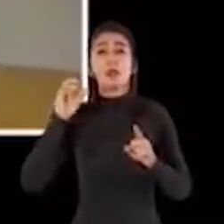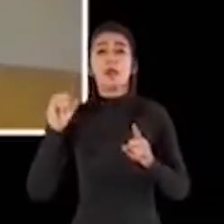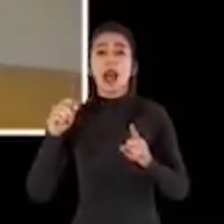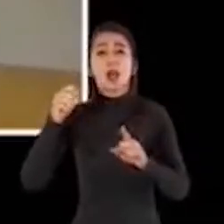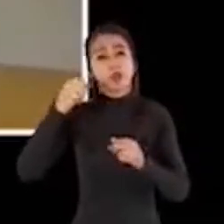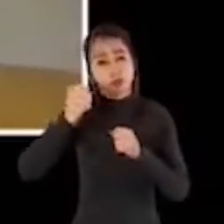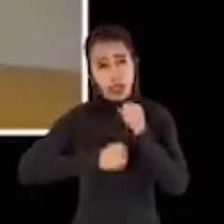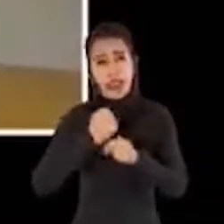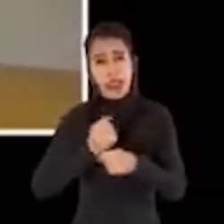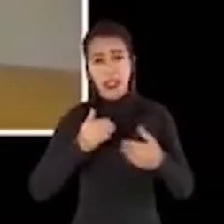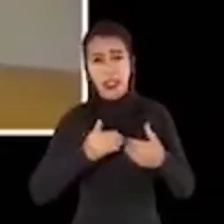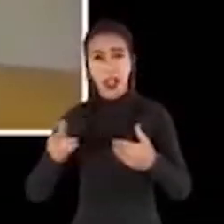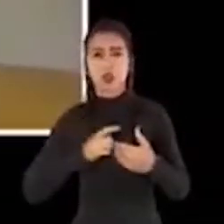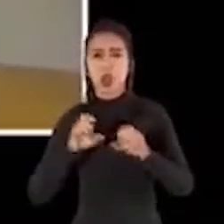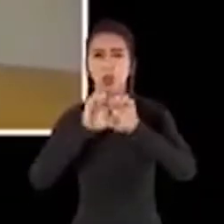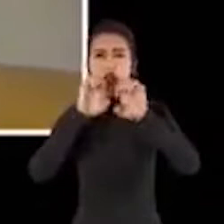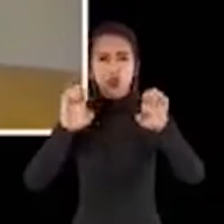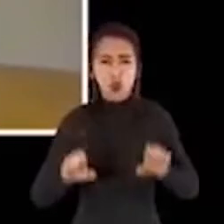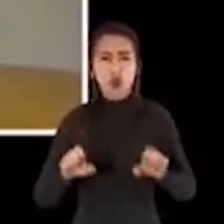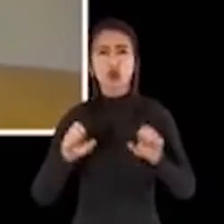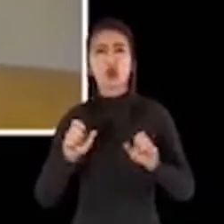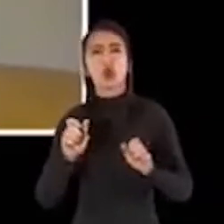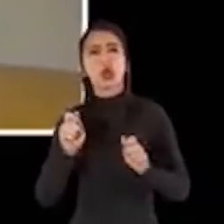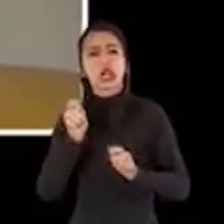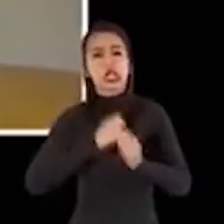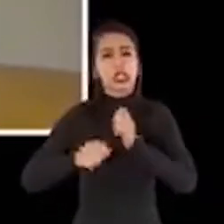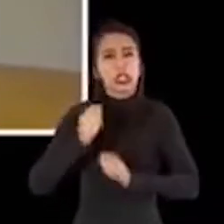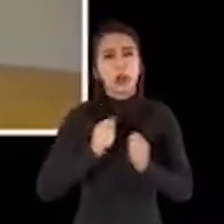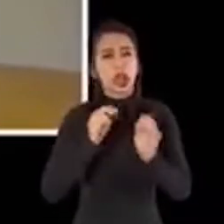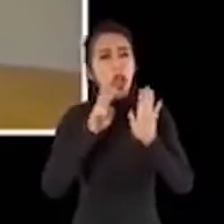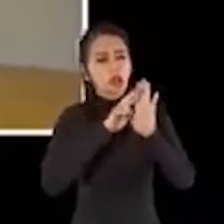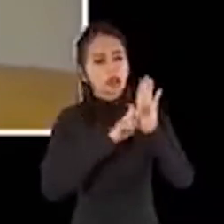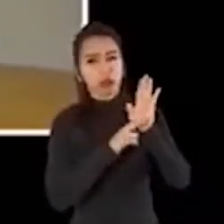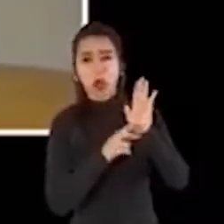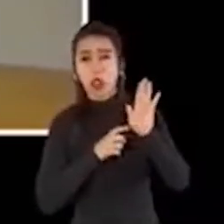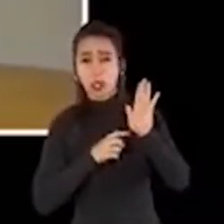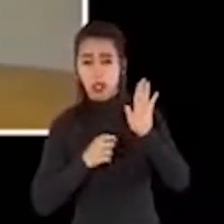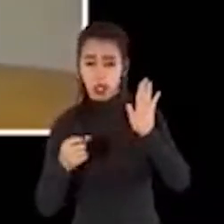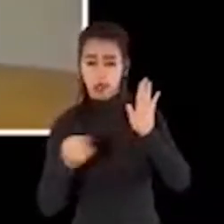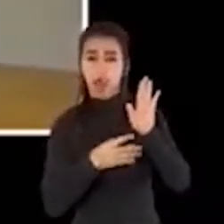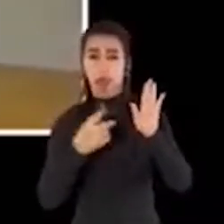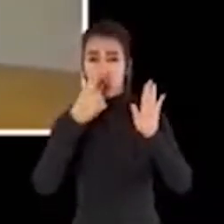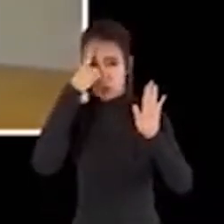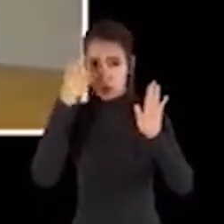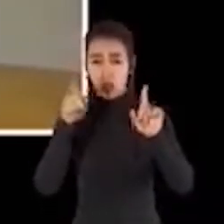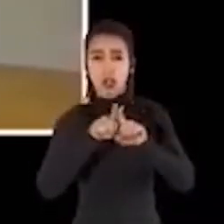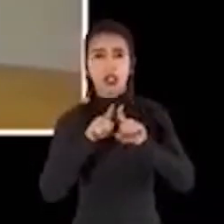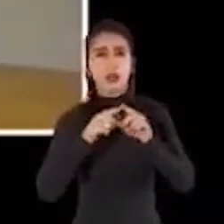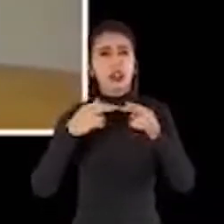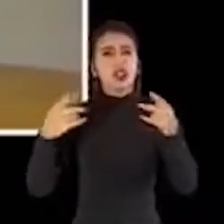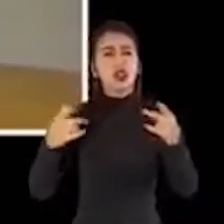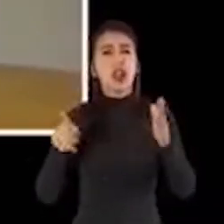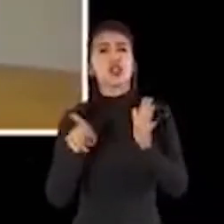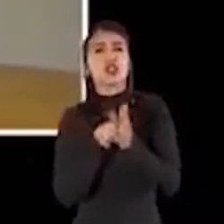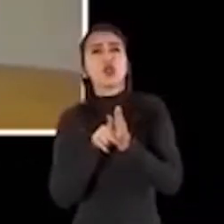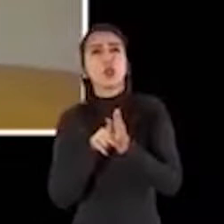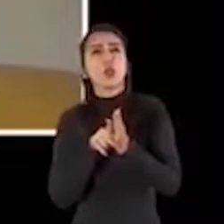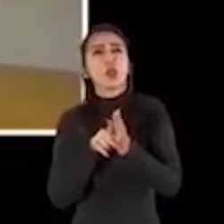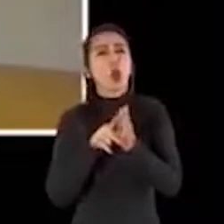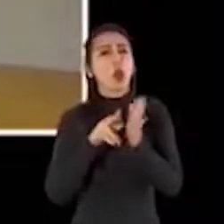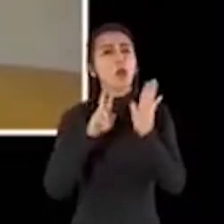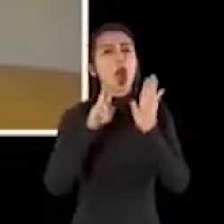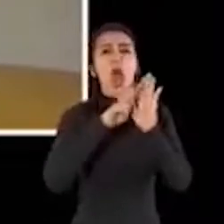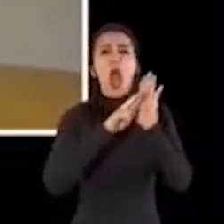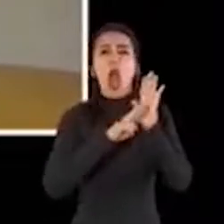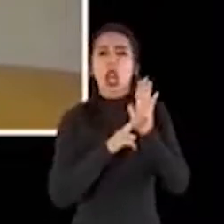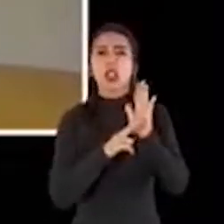decreto toda uma estrutura de um mercado regulado, que você tem componentes bastante inovadores, como o registro da pegada